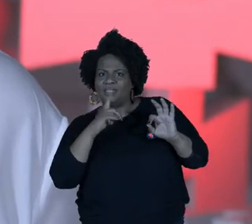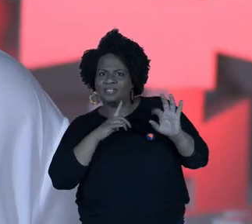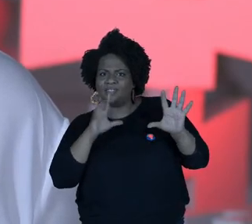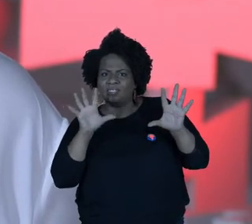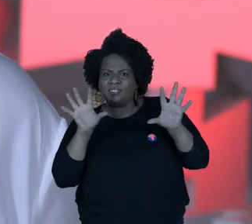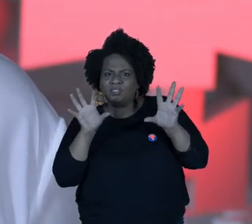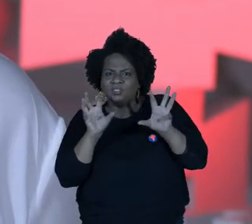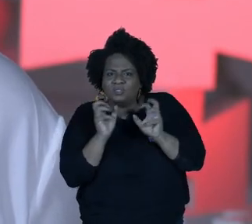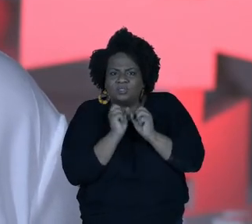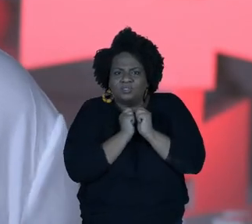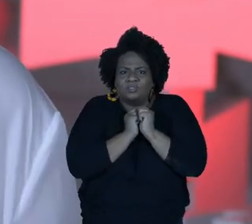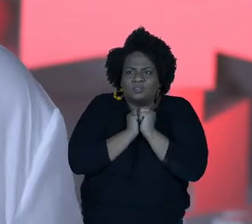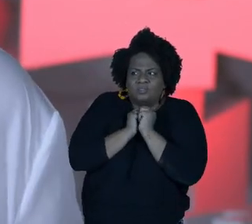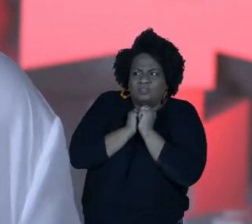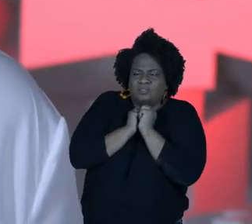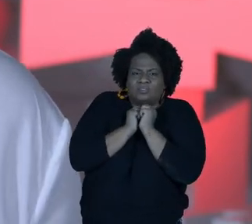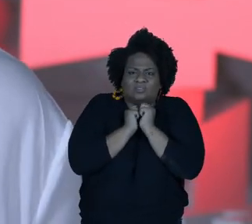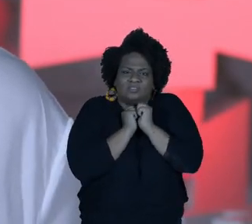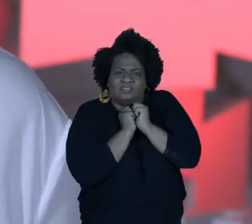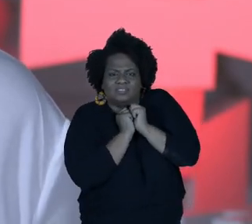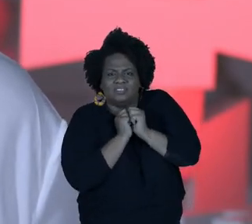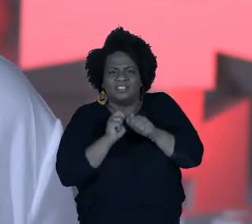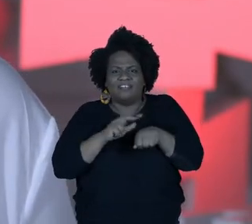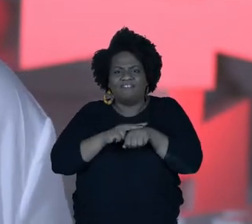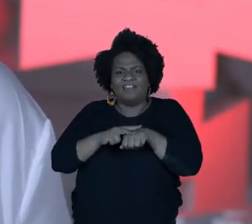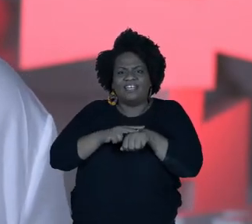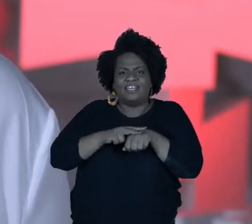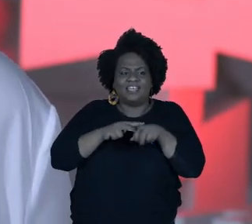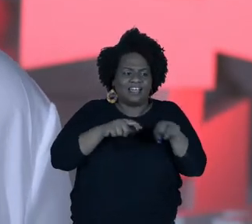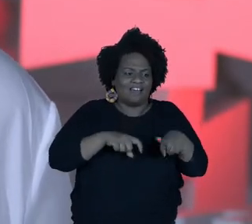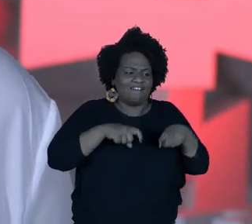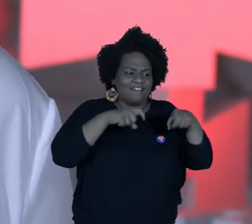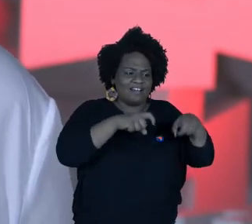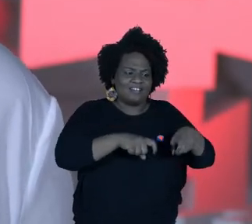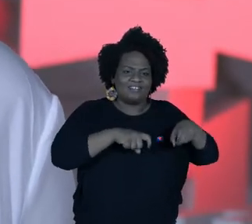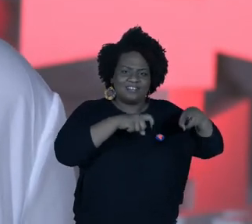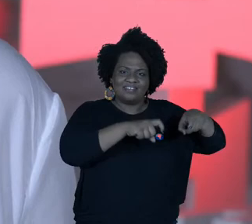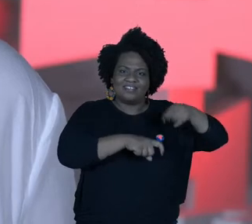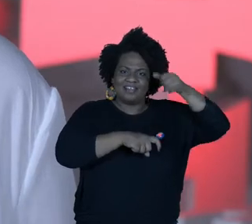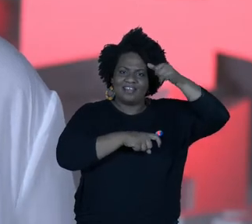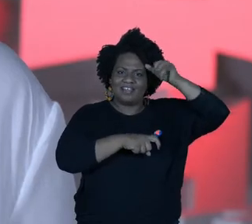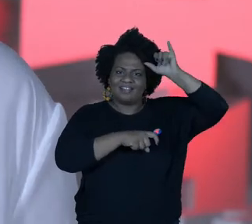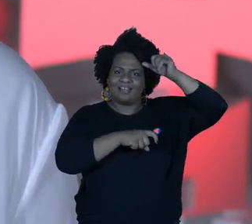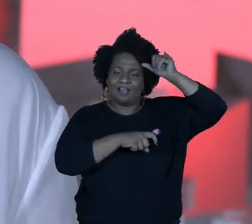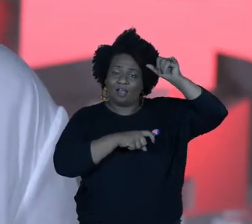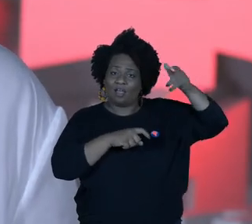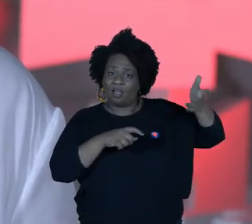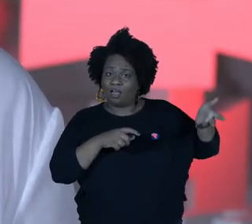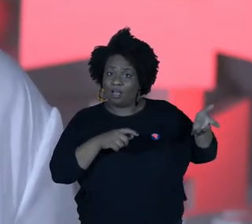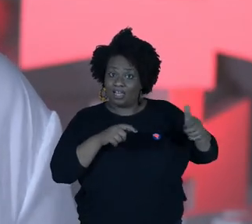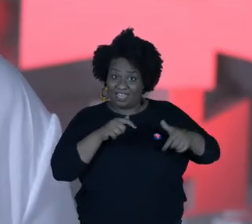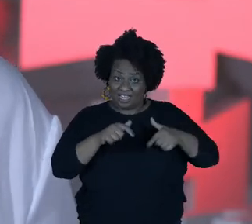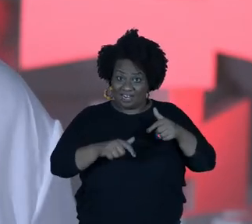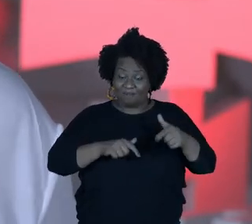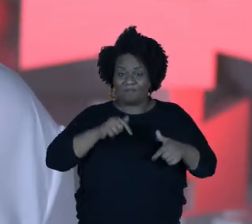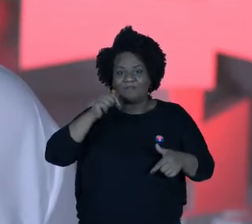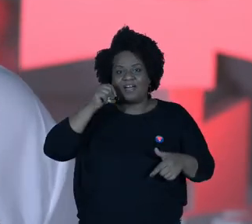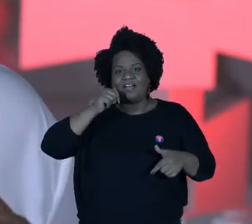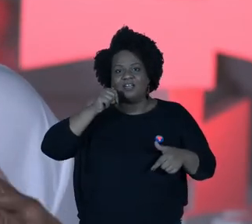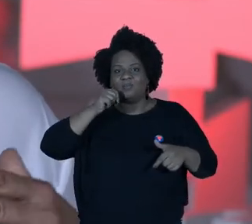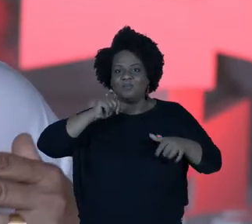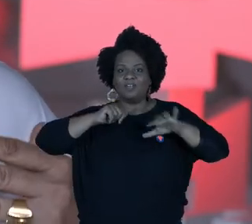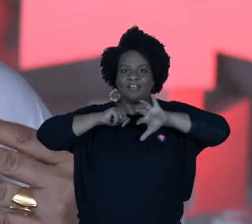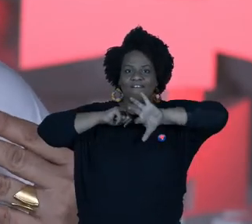verde, né? No meio dessa fazenda, não sei o que é isso. Então, o trabalho de Maristela, ela